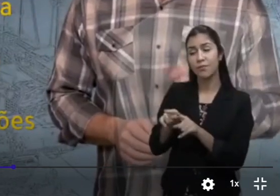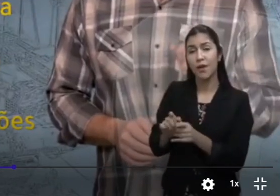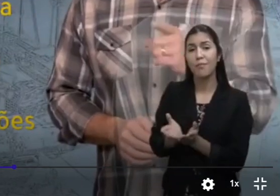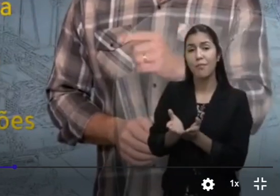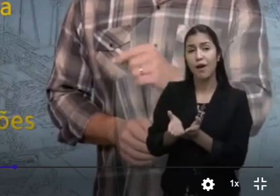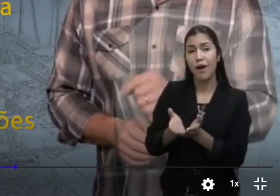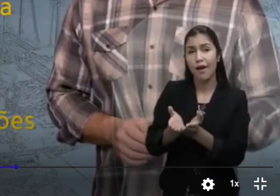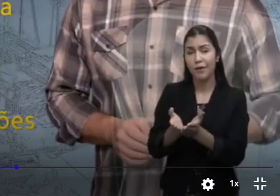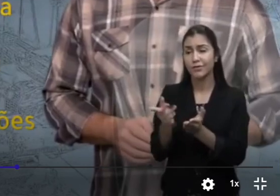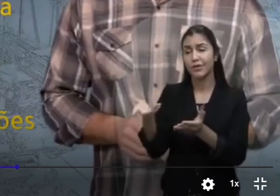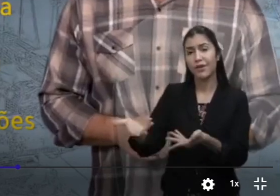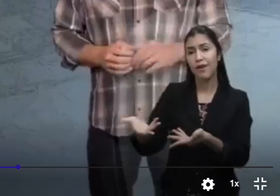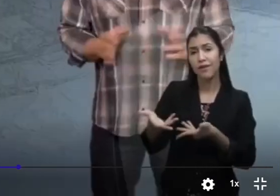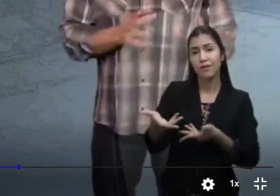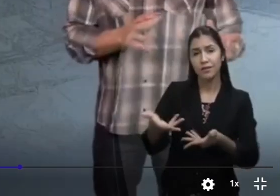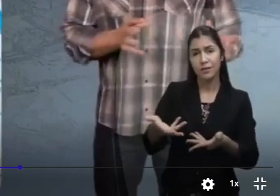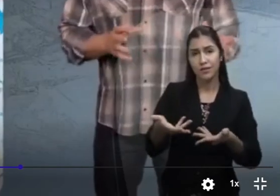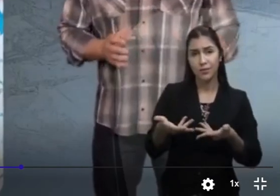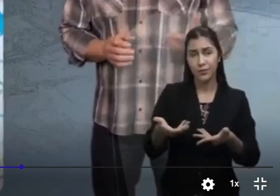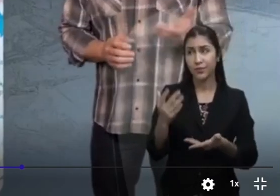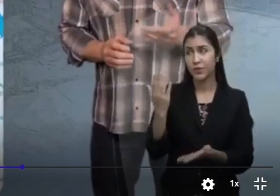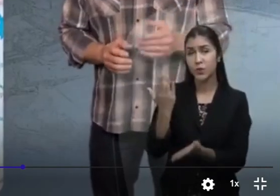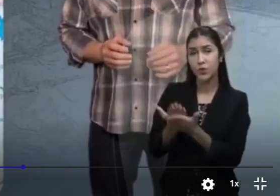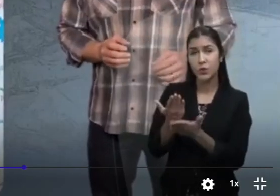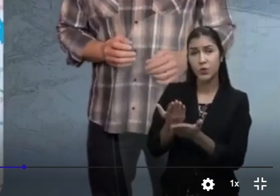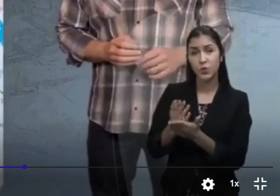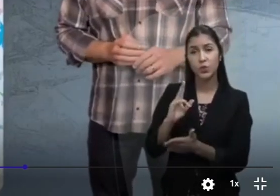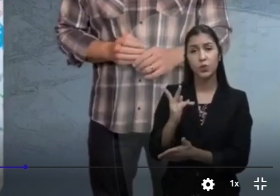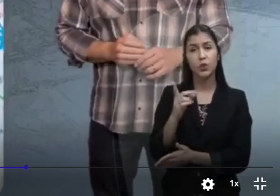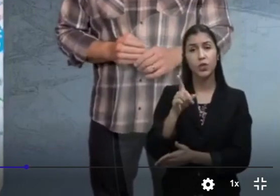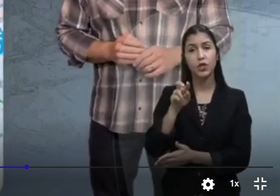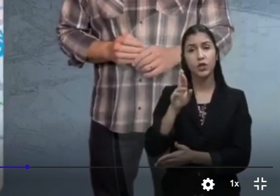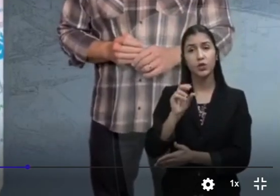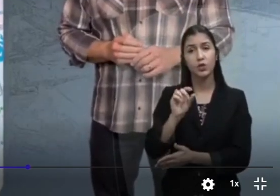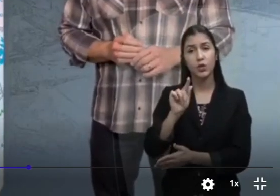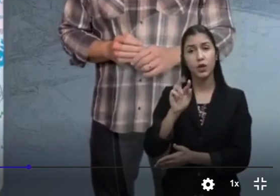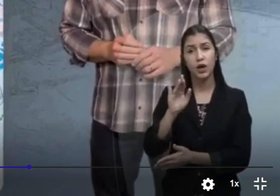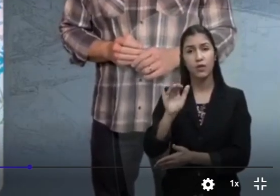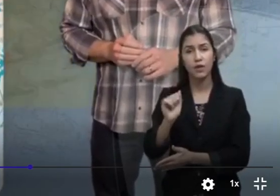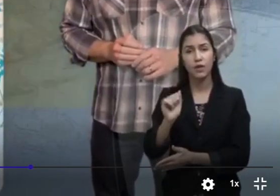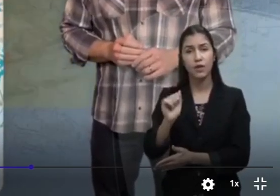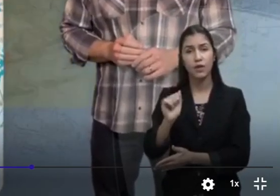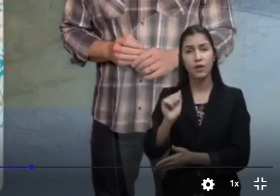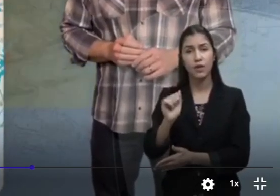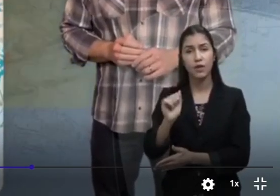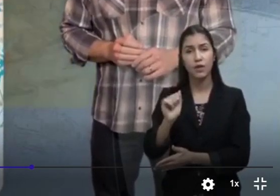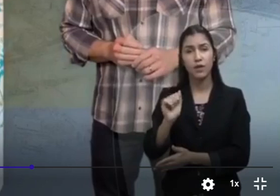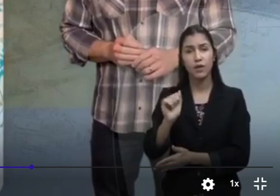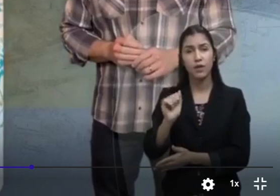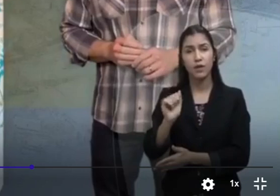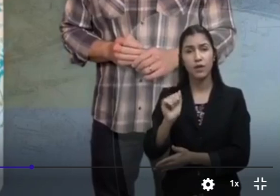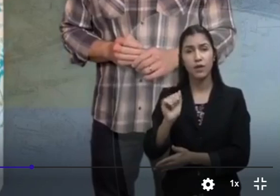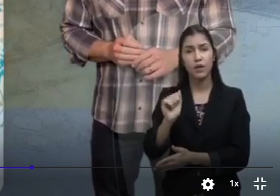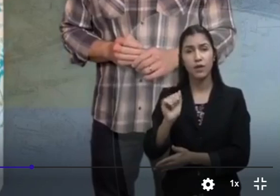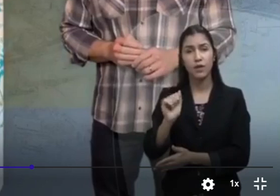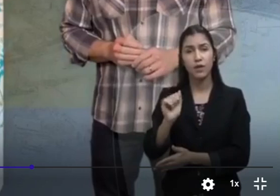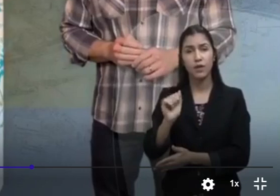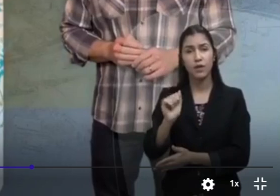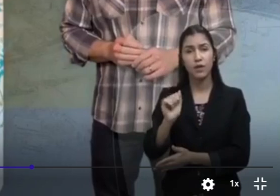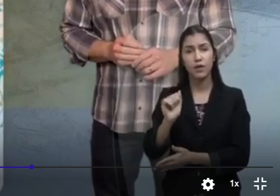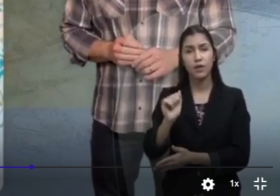receberão durante o seu funcionamento. O estudo da hidrografia visa promover o levantamento das